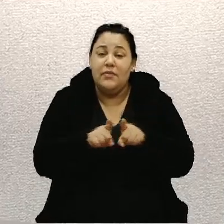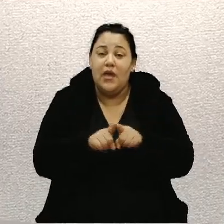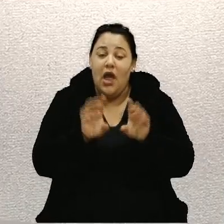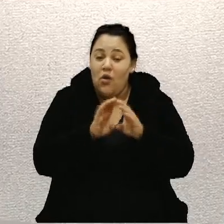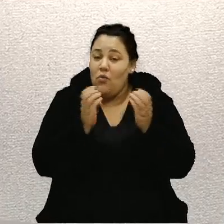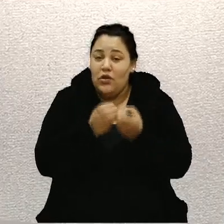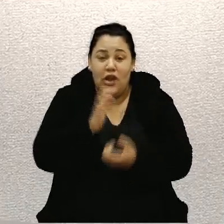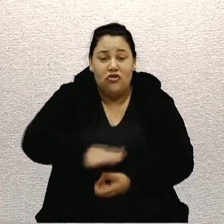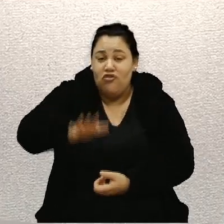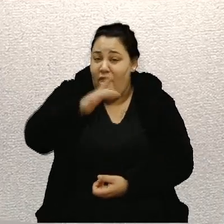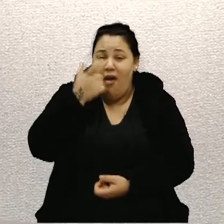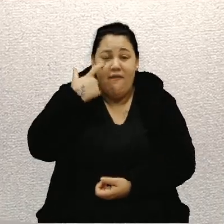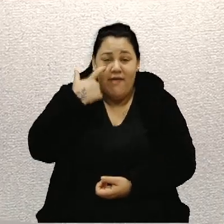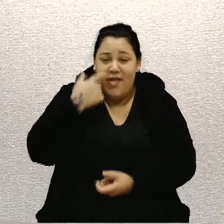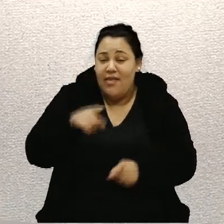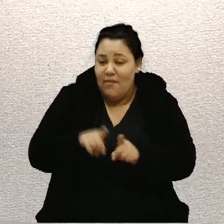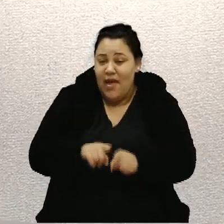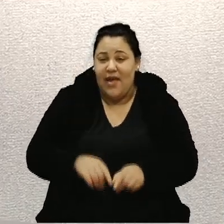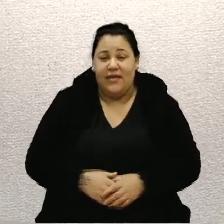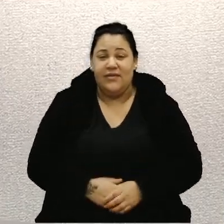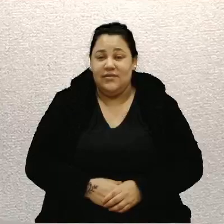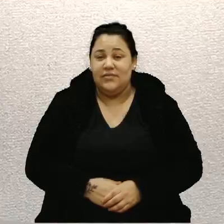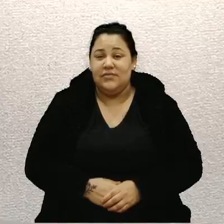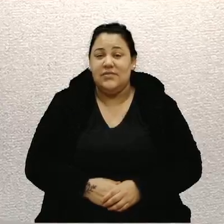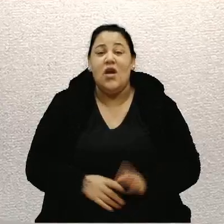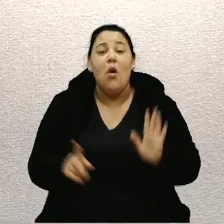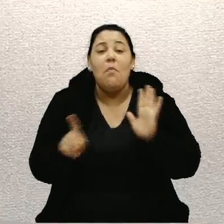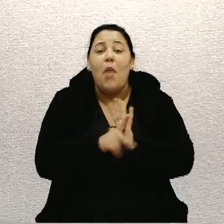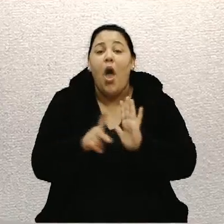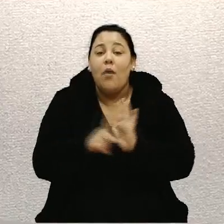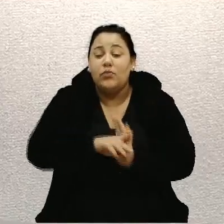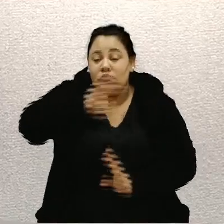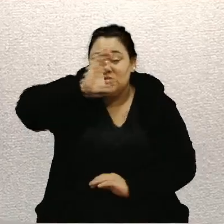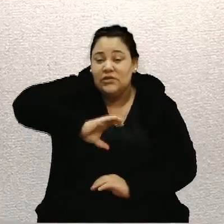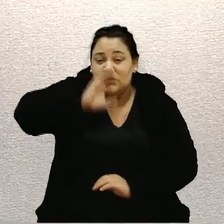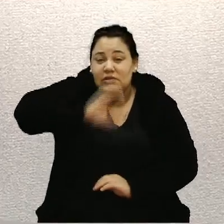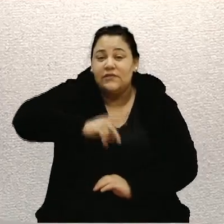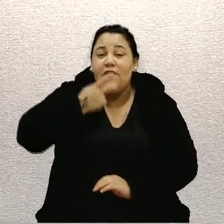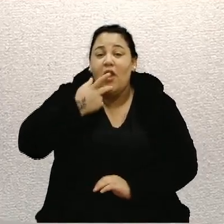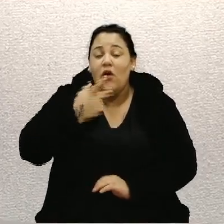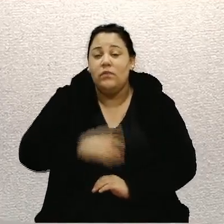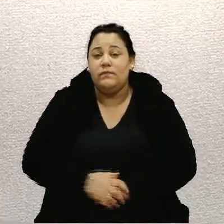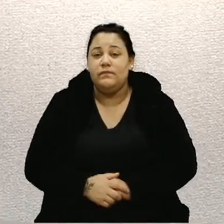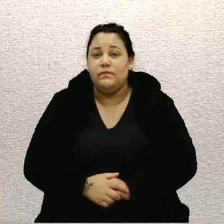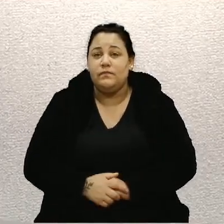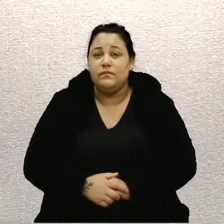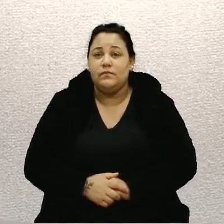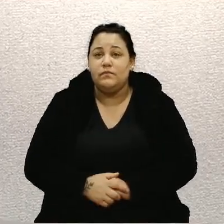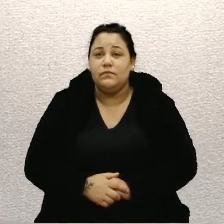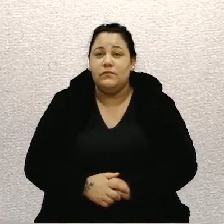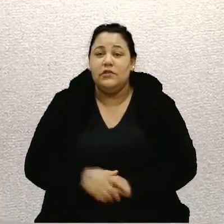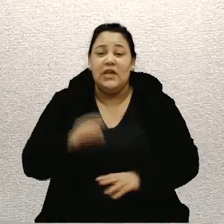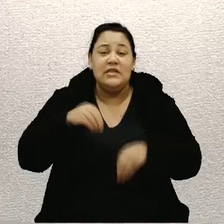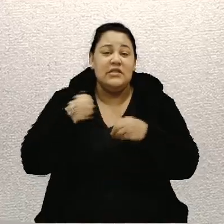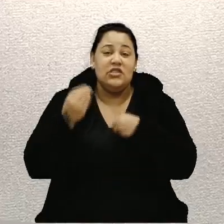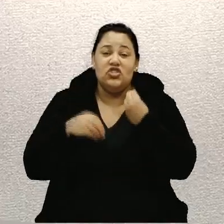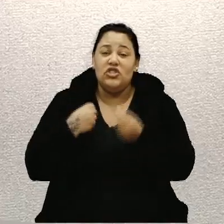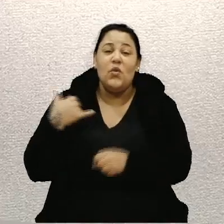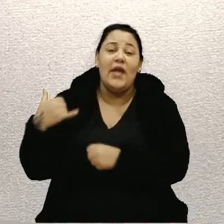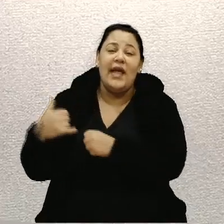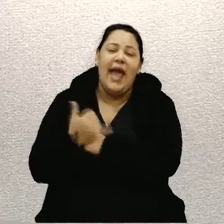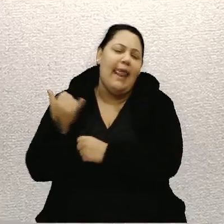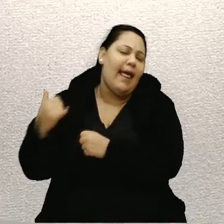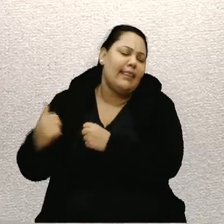um todo está vendo isso. E um próprio cidadão da comunidade ali falou isso. A gente está se sentindo enrolado e a gente vê